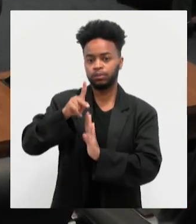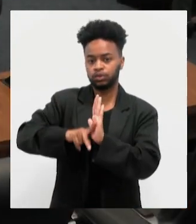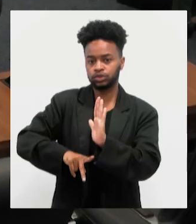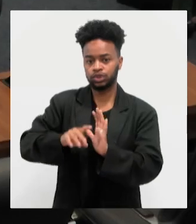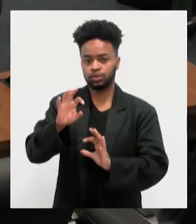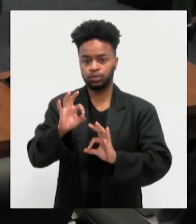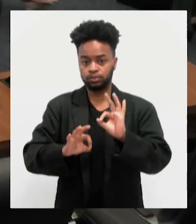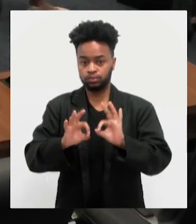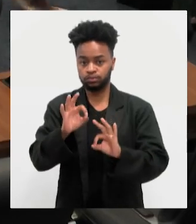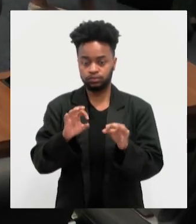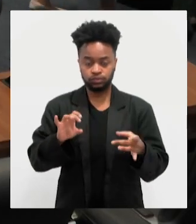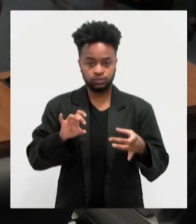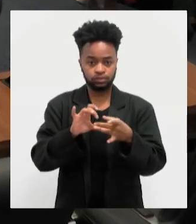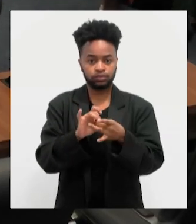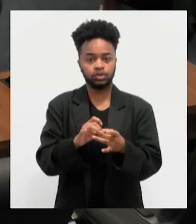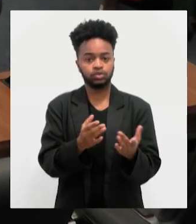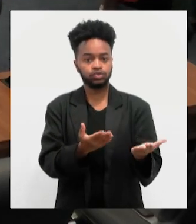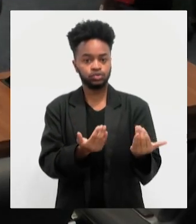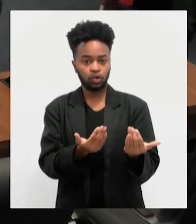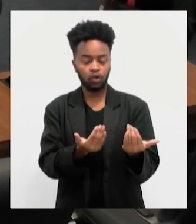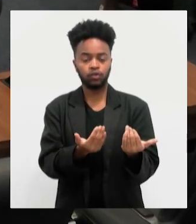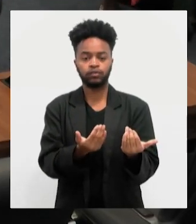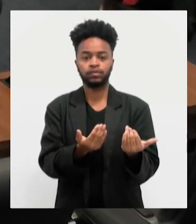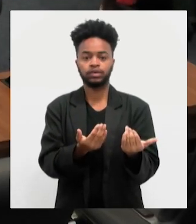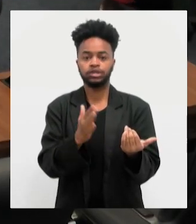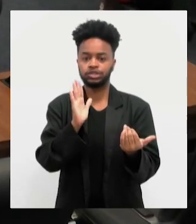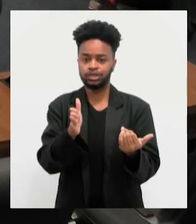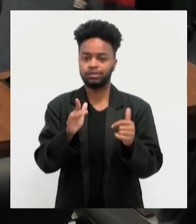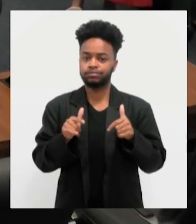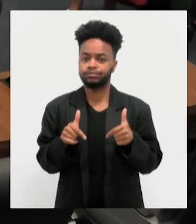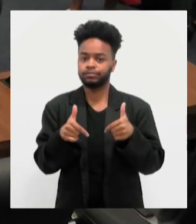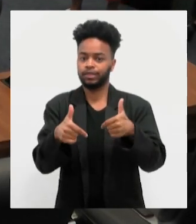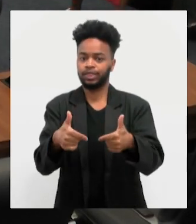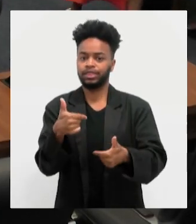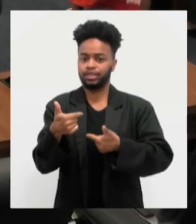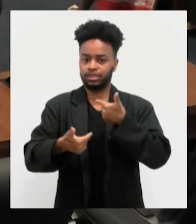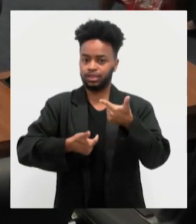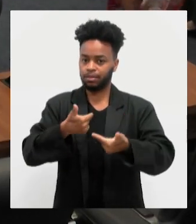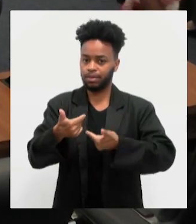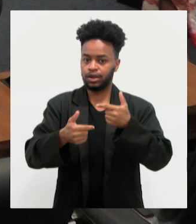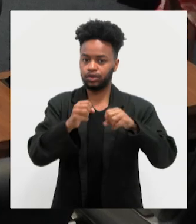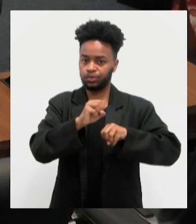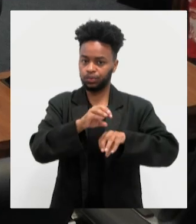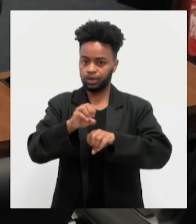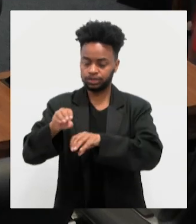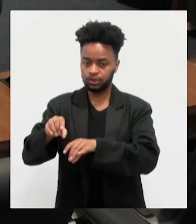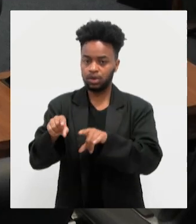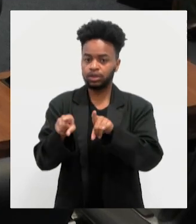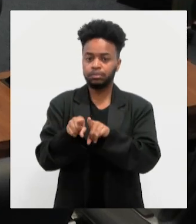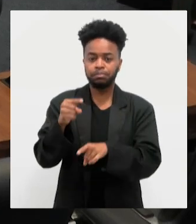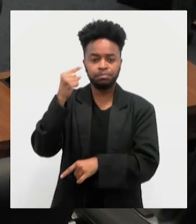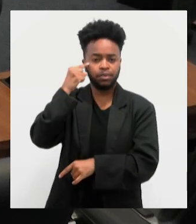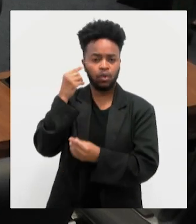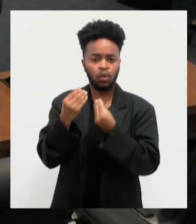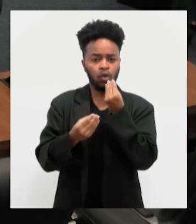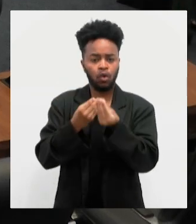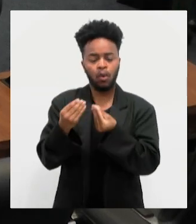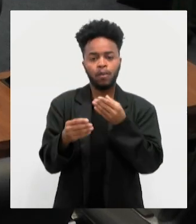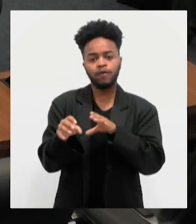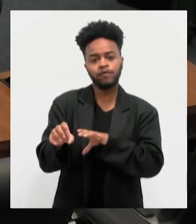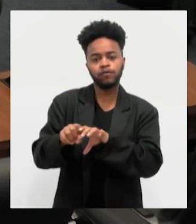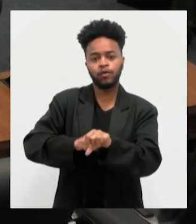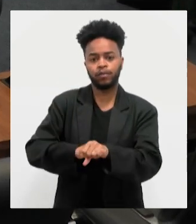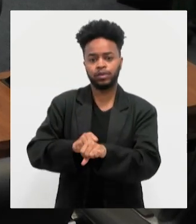com a contribuição de jovens que já fazem esse trabalho da educação e pensando na formação